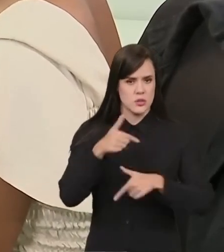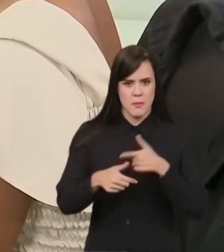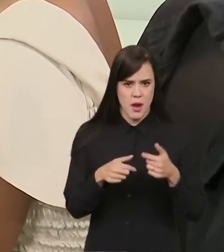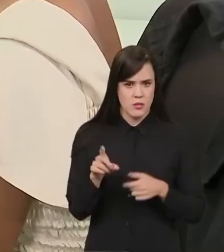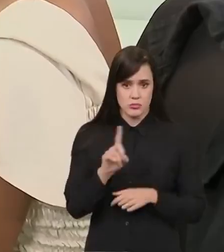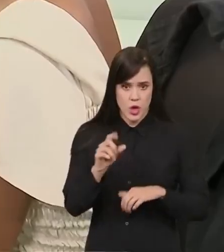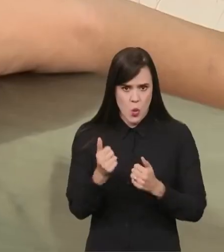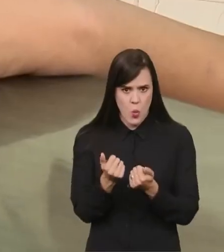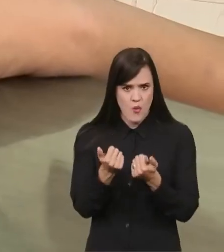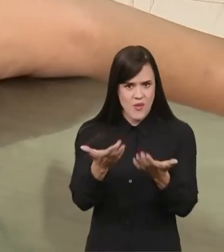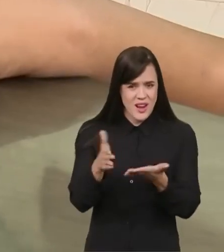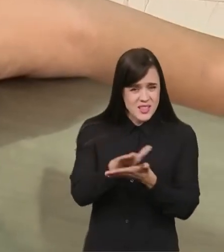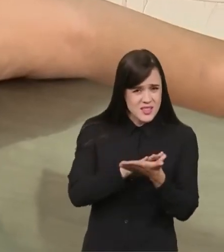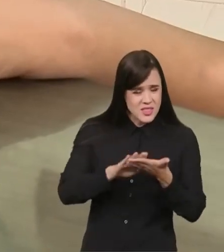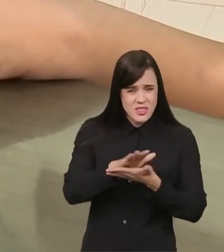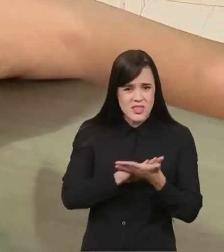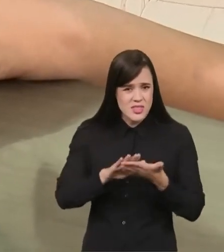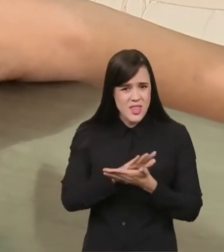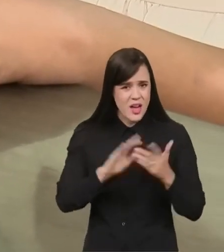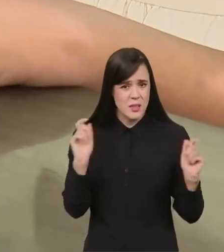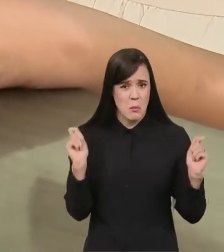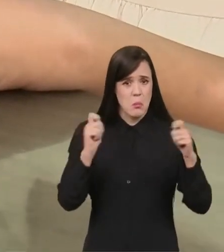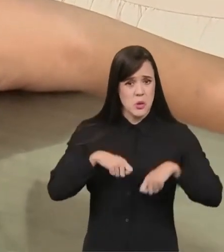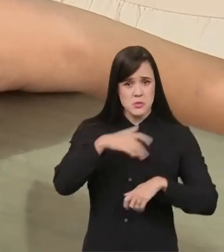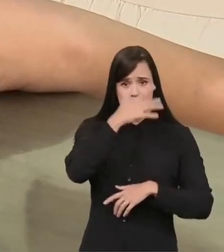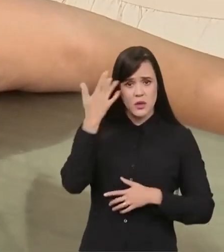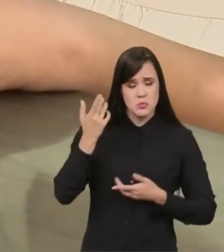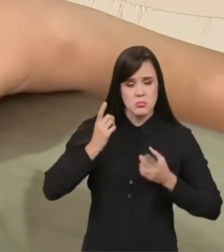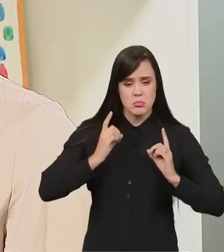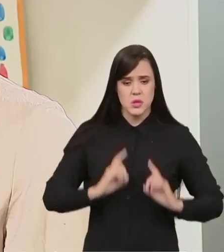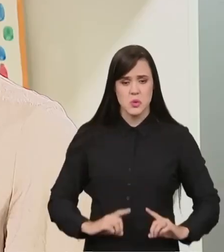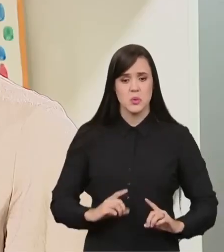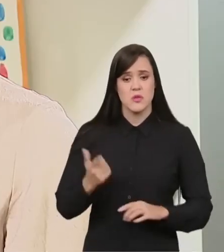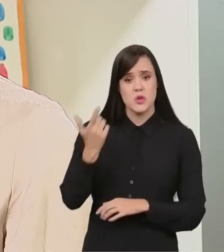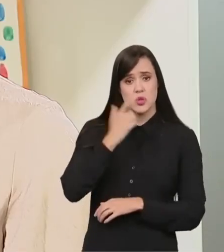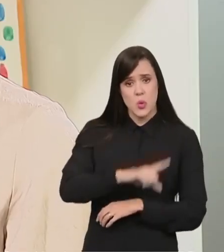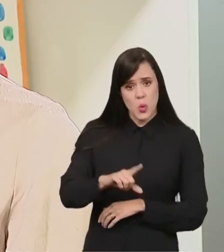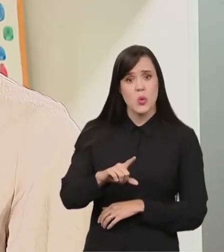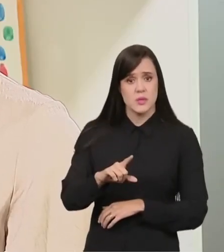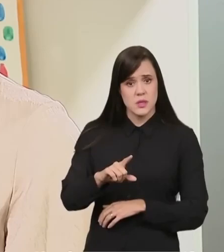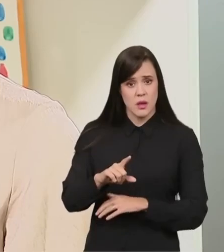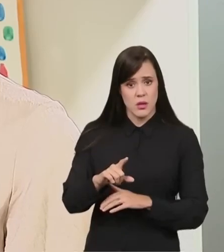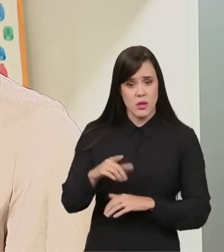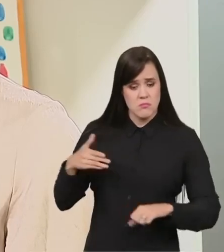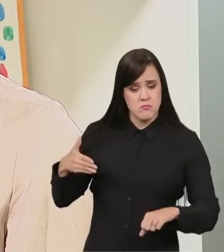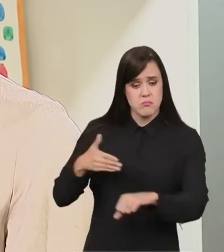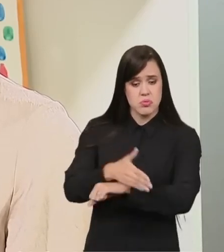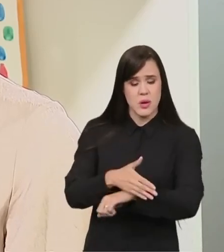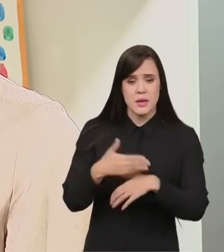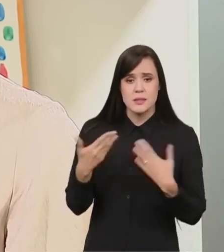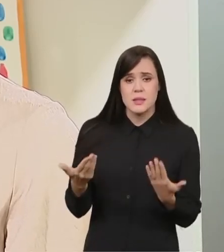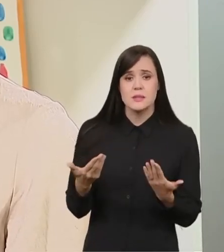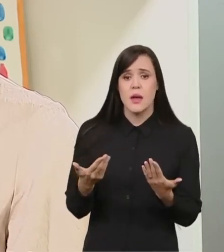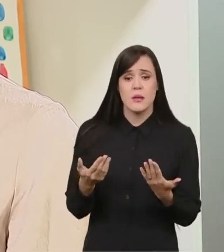oferece nenhuma possibilidade para a pessoa com deficiência chegar até aqui onde eu estou, a gente está passando a